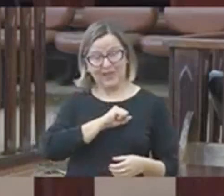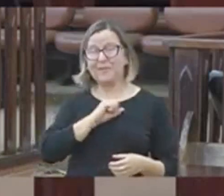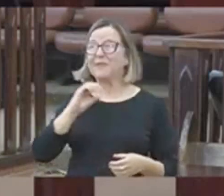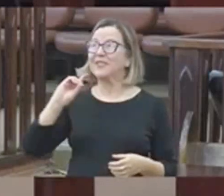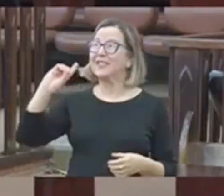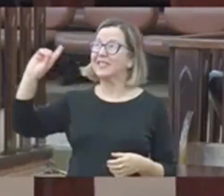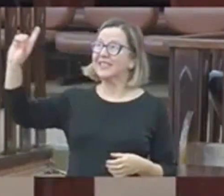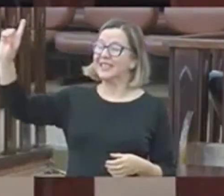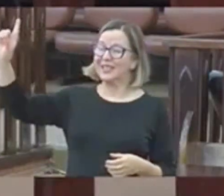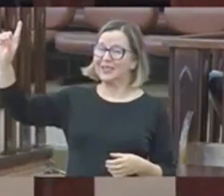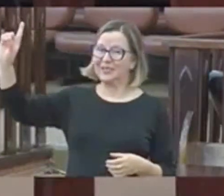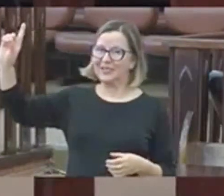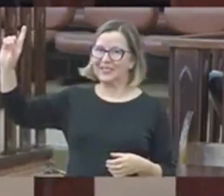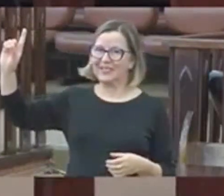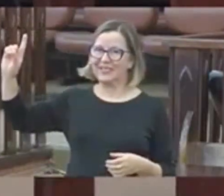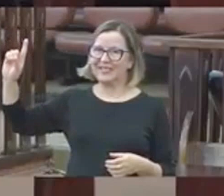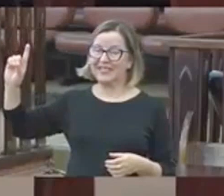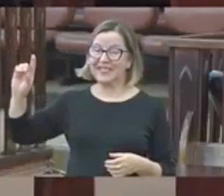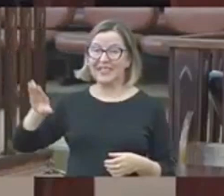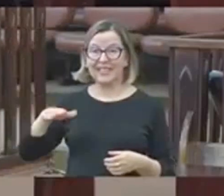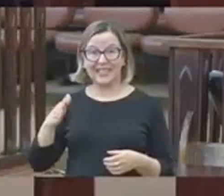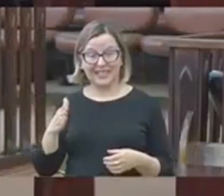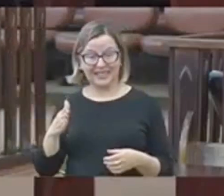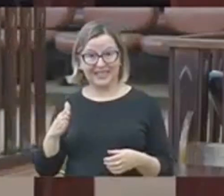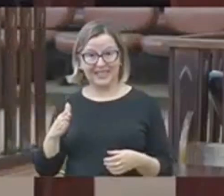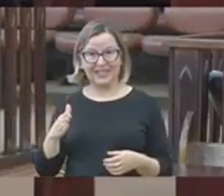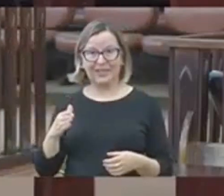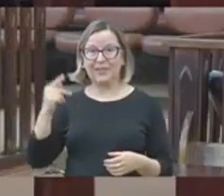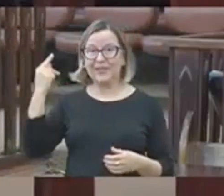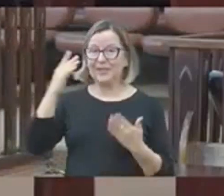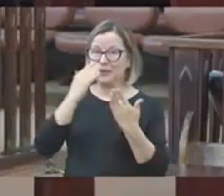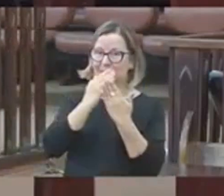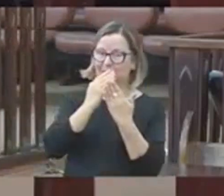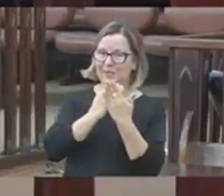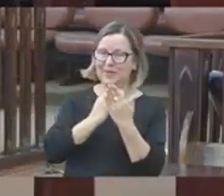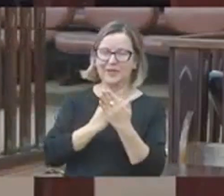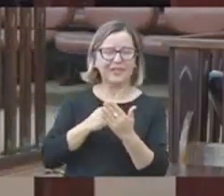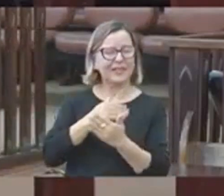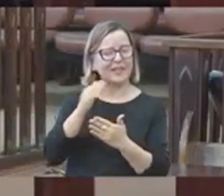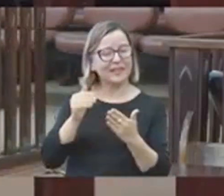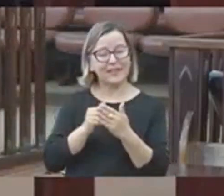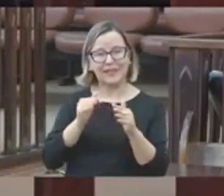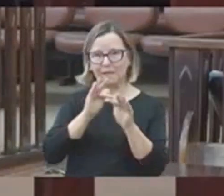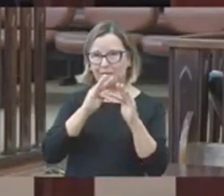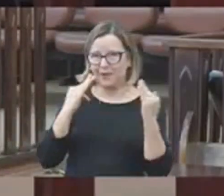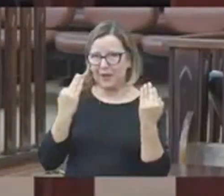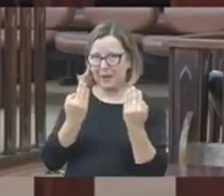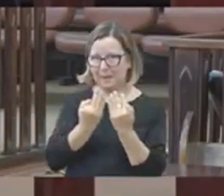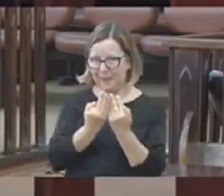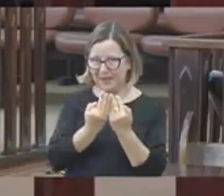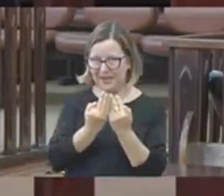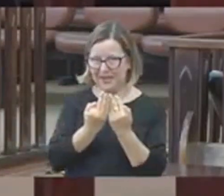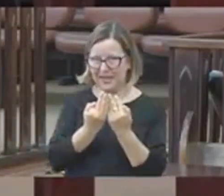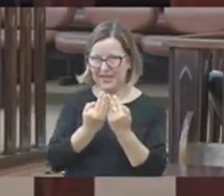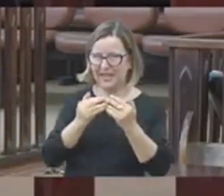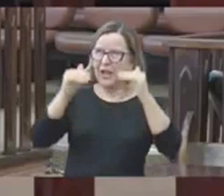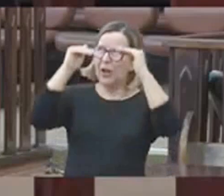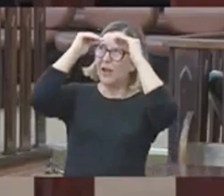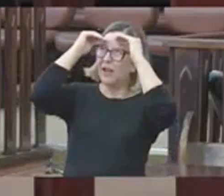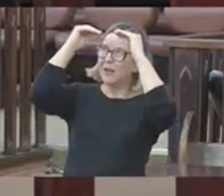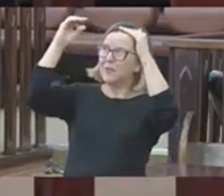na pessoa de seu Filho Jesus Cristo, na direção do Espírito Santo, sendo cada marido o